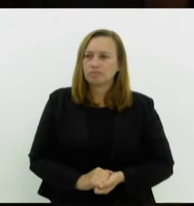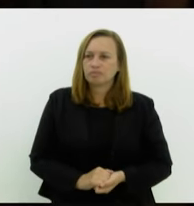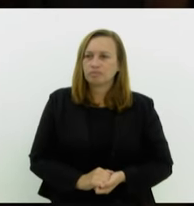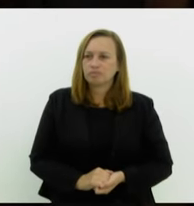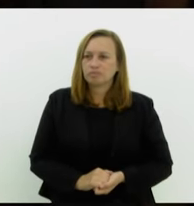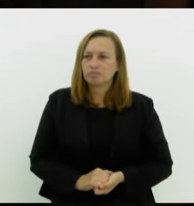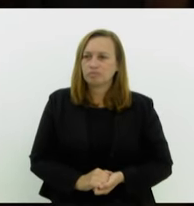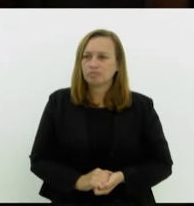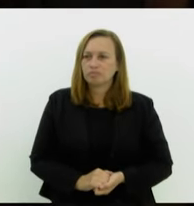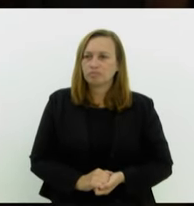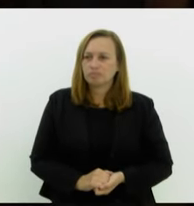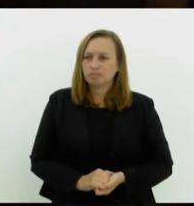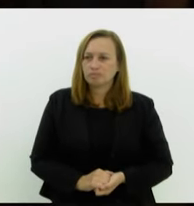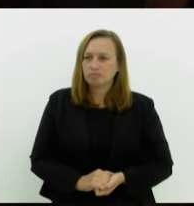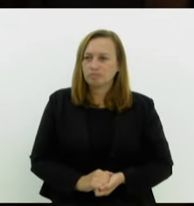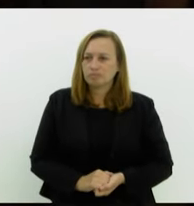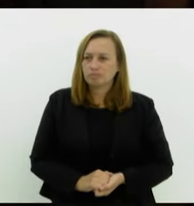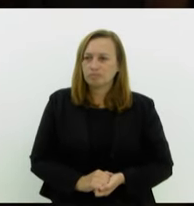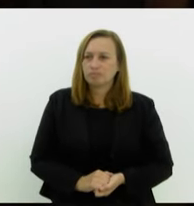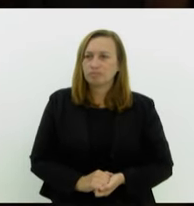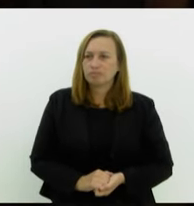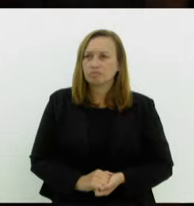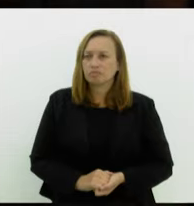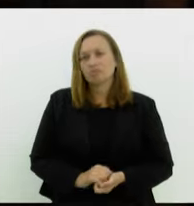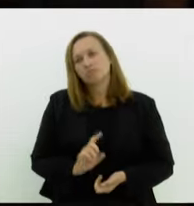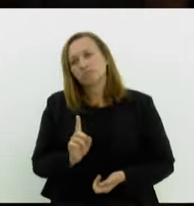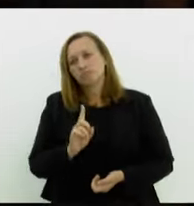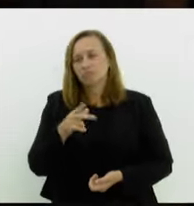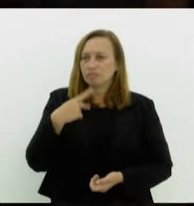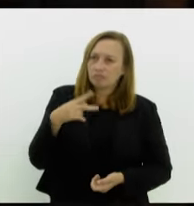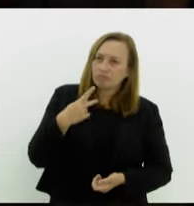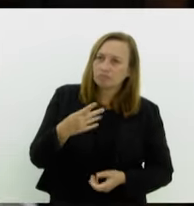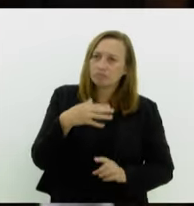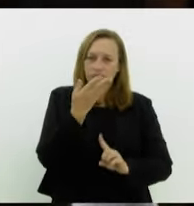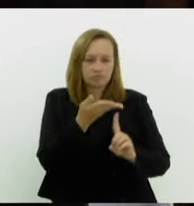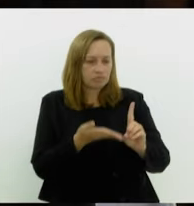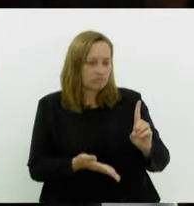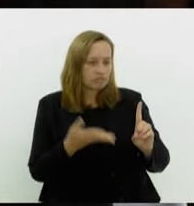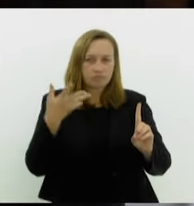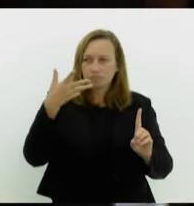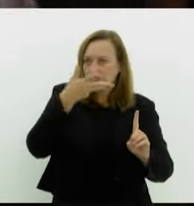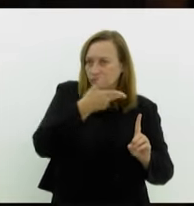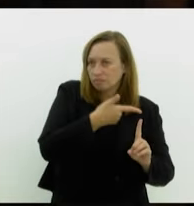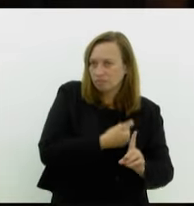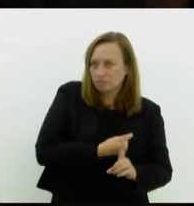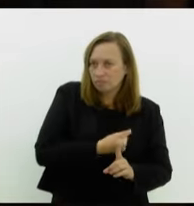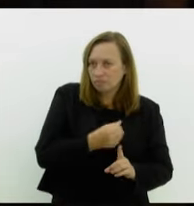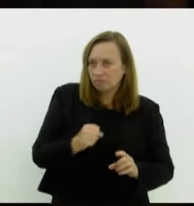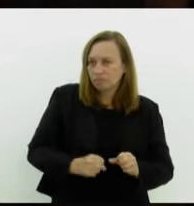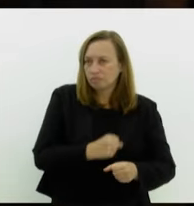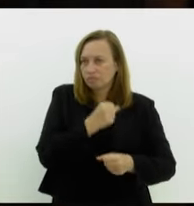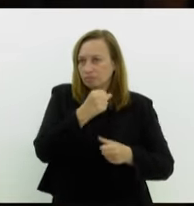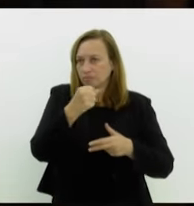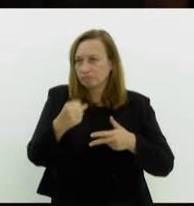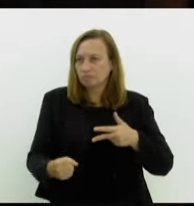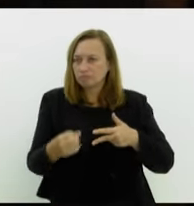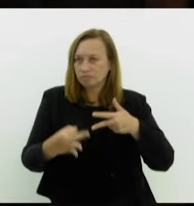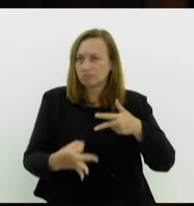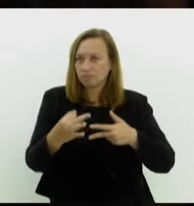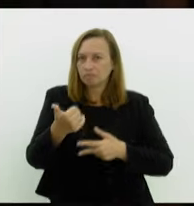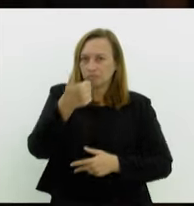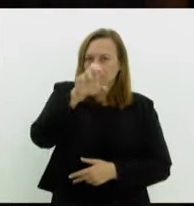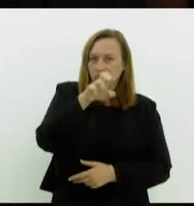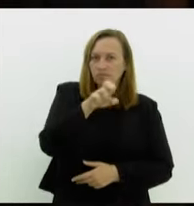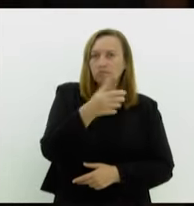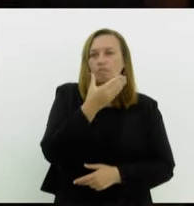brancas e a gente normalizou isso a gente vê aquelas solenidades maravilhosas no poder judiciário 15 omens